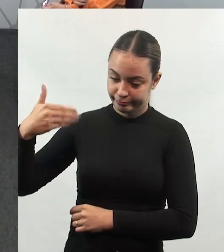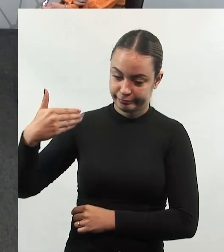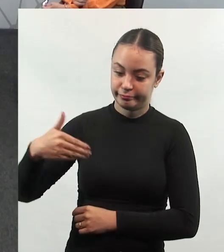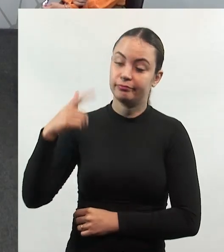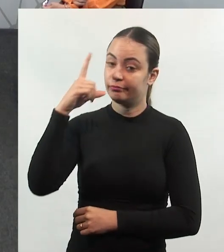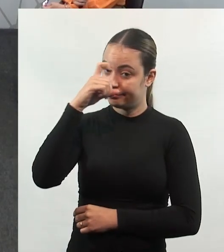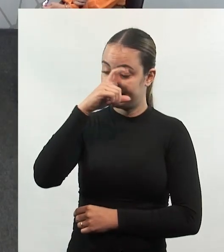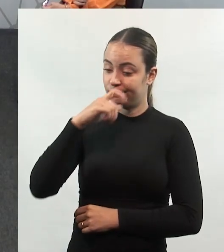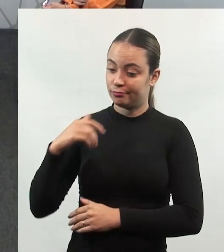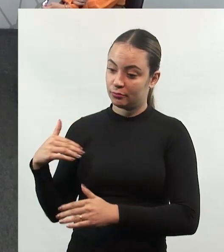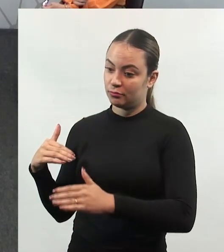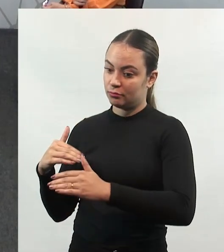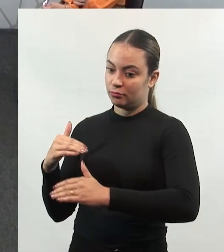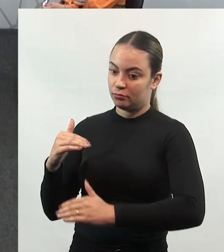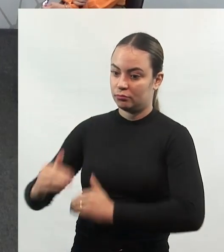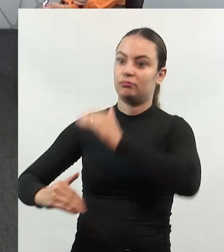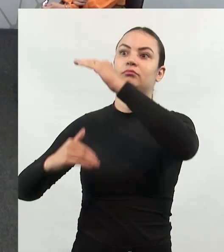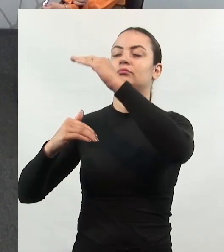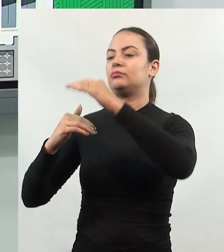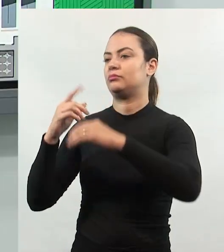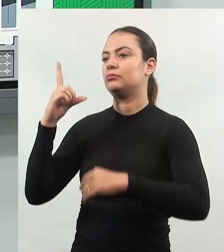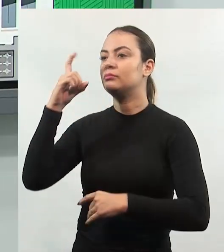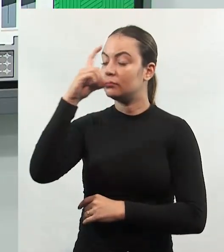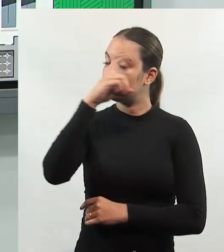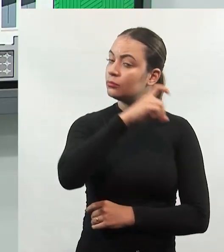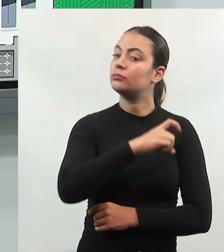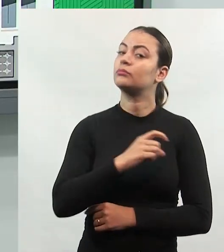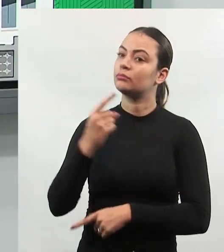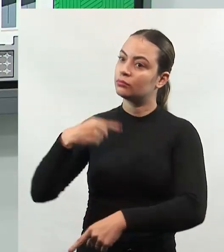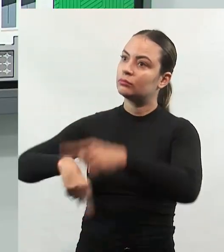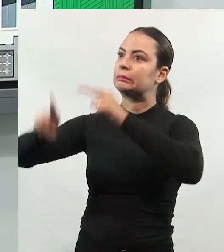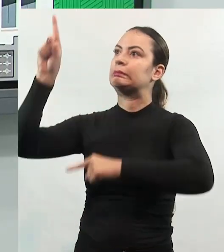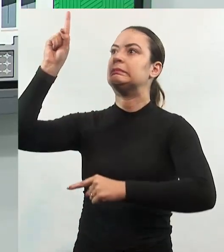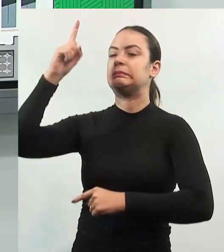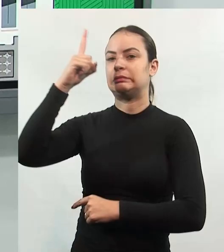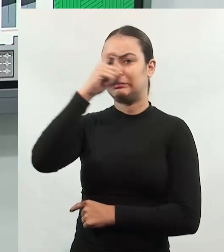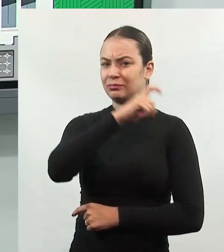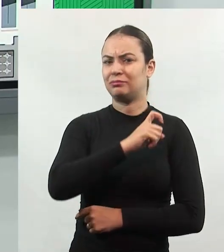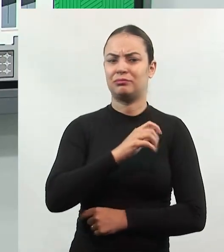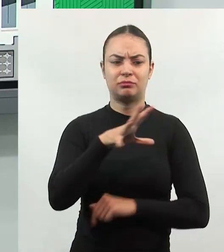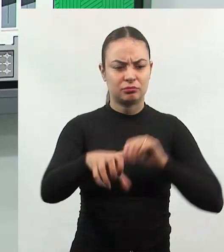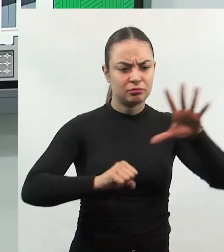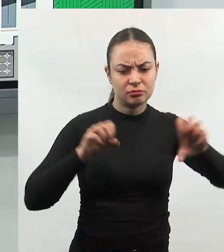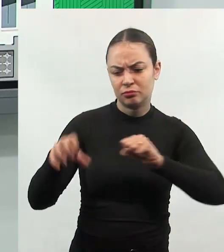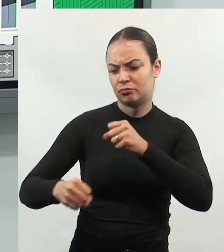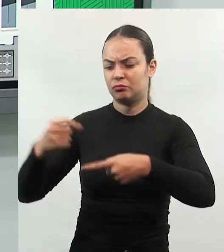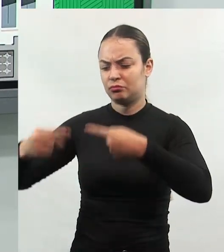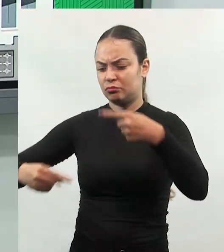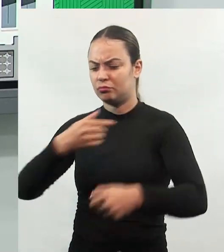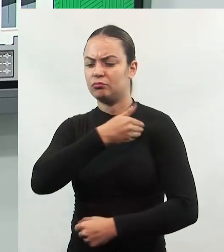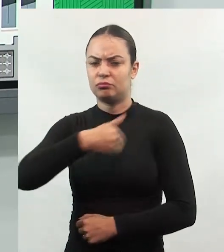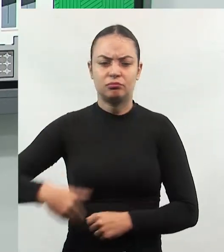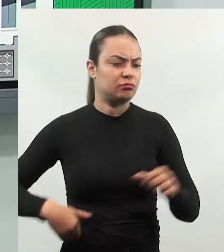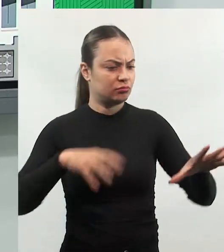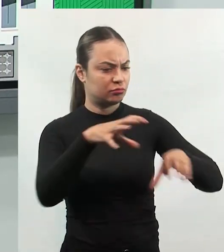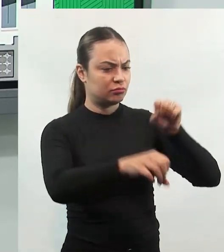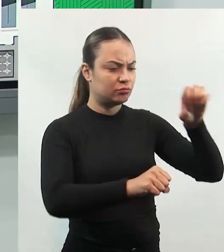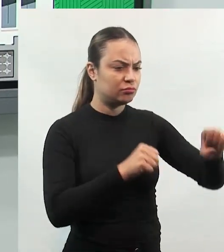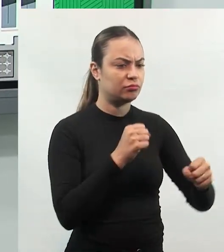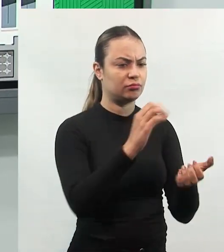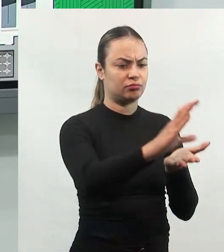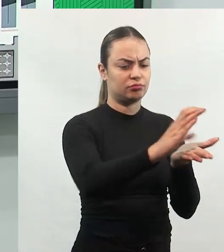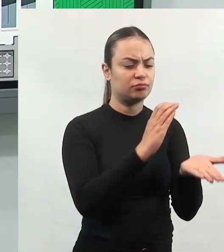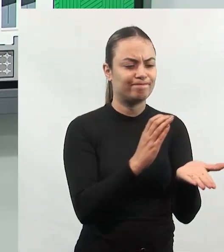bairros. A Anabela, desafios da educação de ontem e hoje, realmente. Então, assim, tem um trabalho, falando